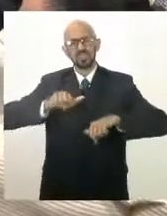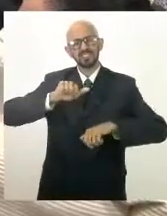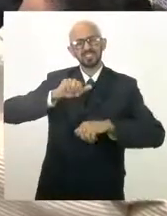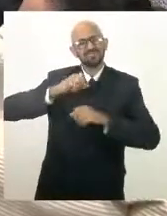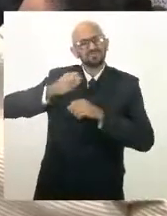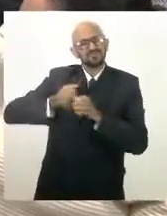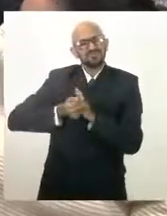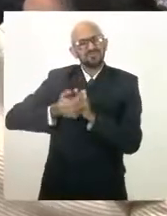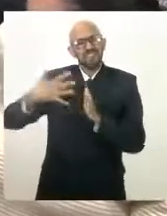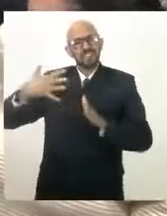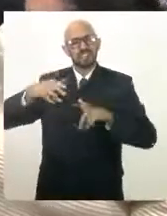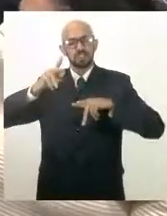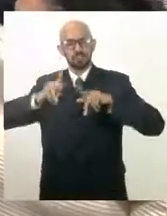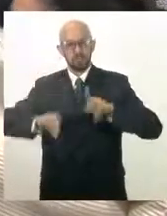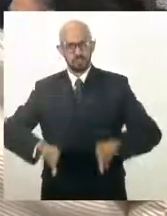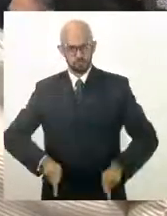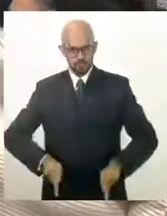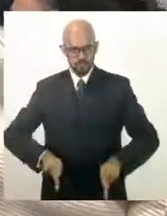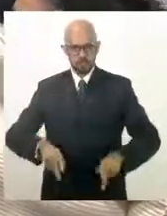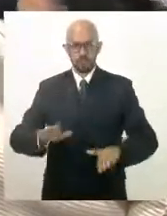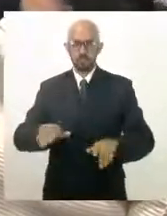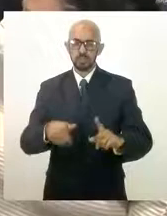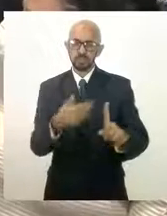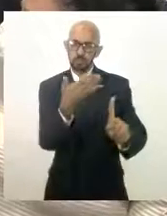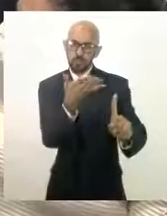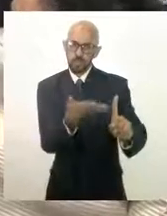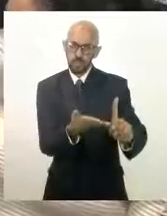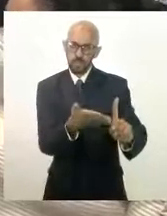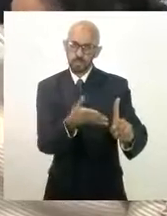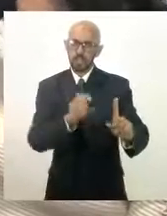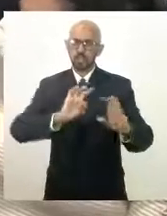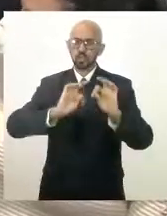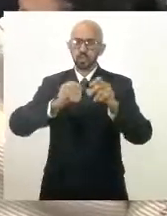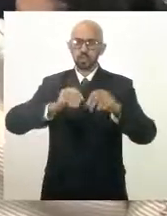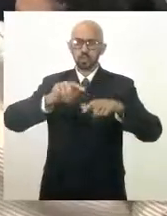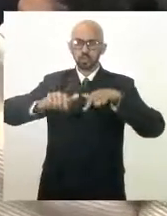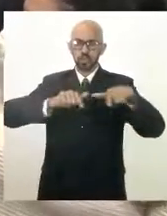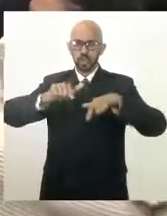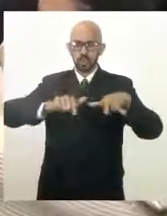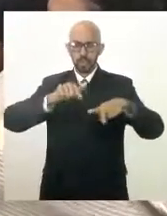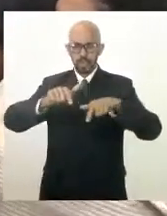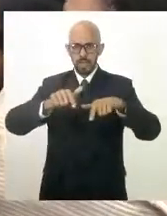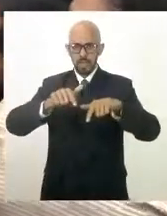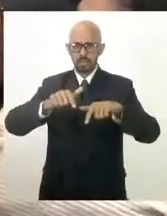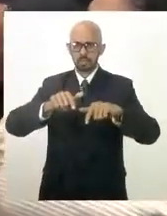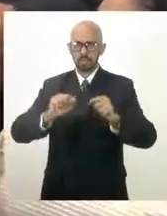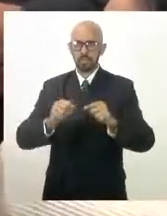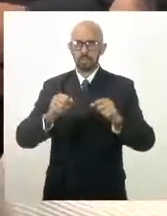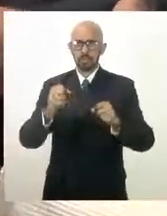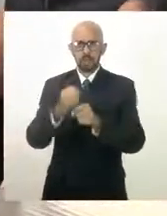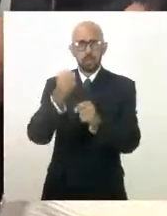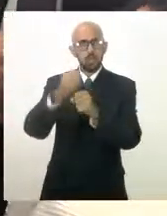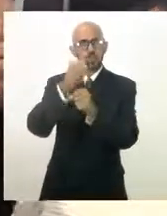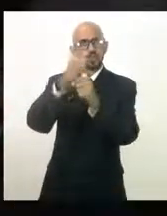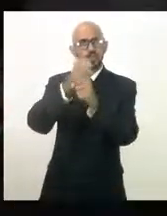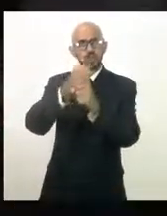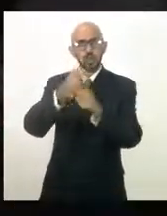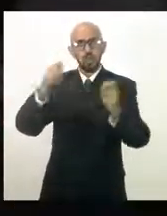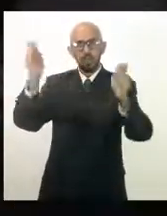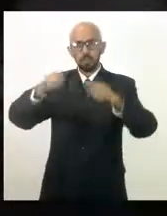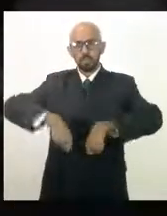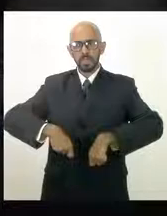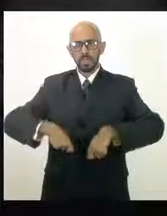justo que prestar uma homenagem aos trabalhadores e trabalhadoras que passaram por aqui com muita competência,